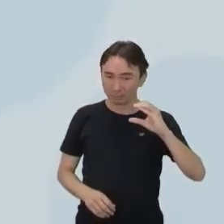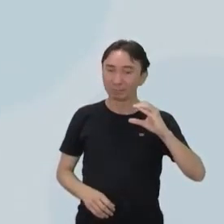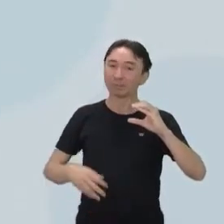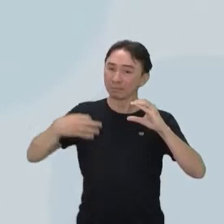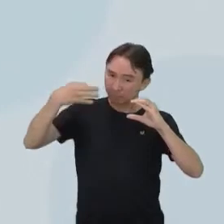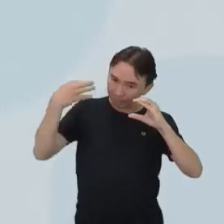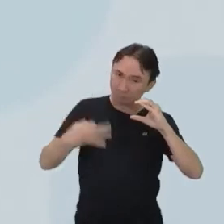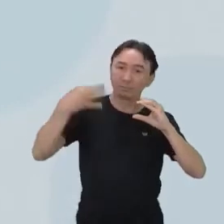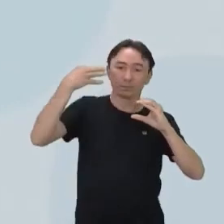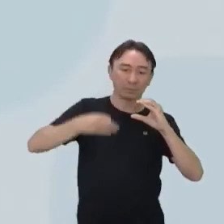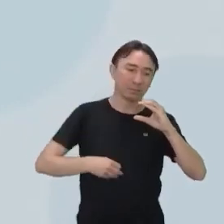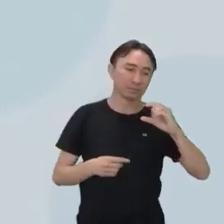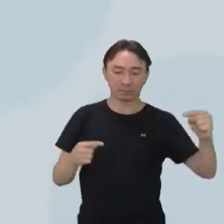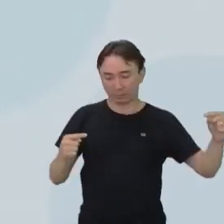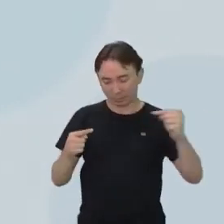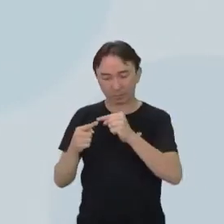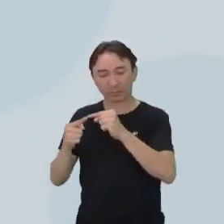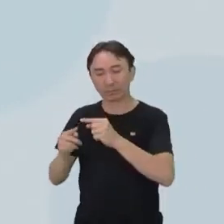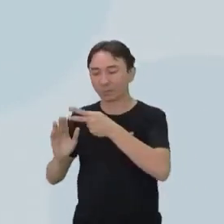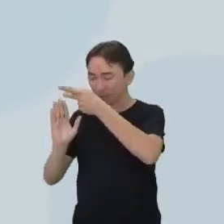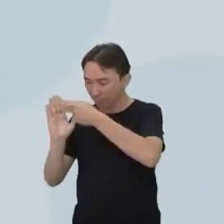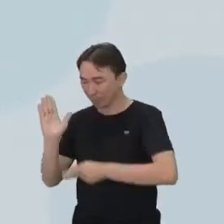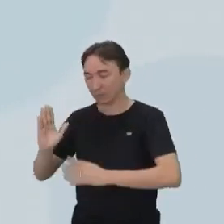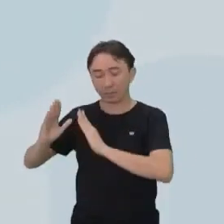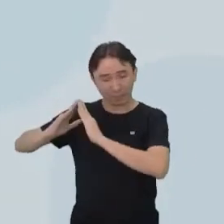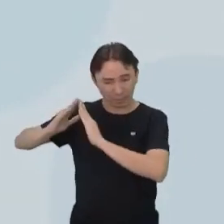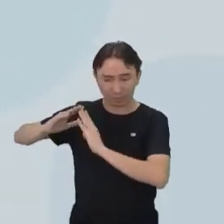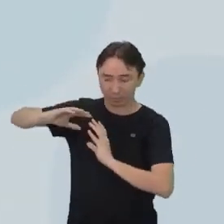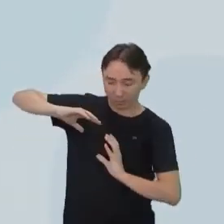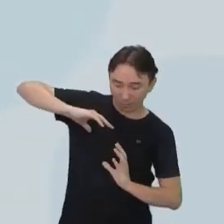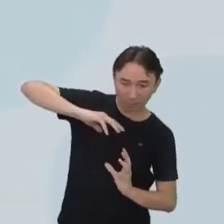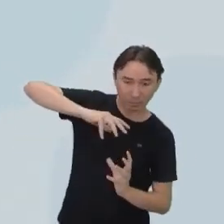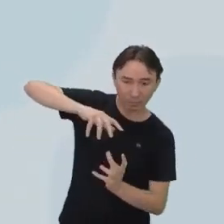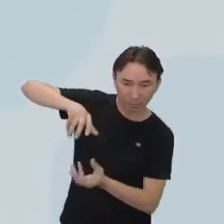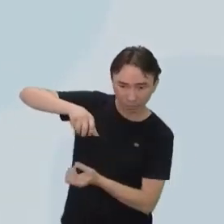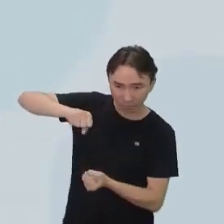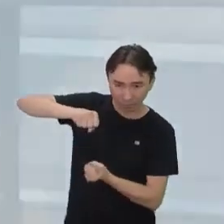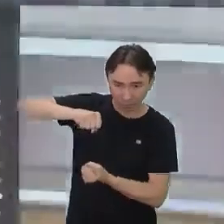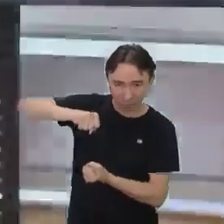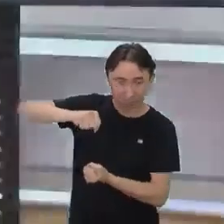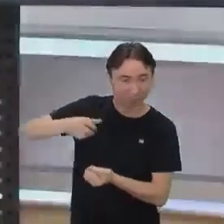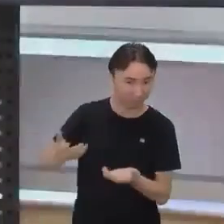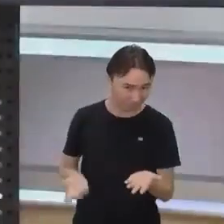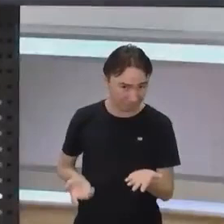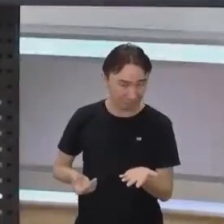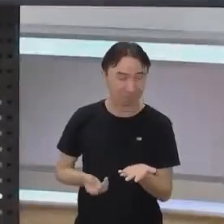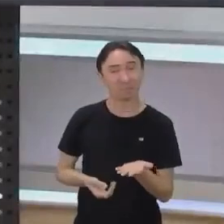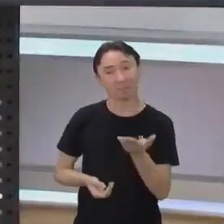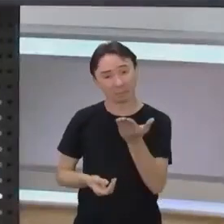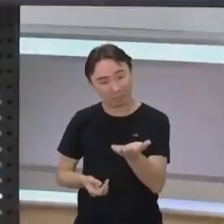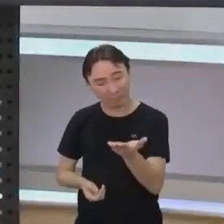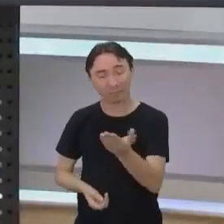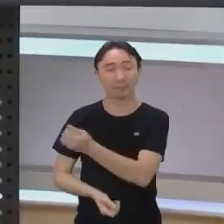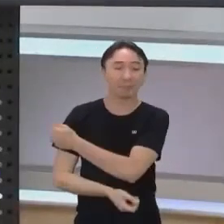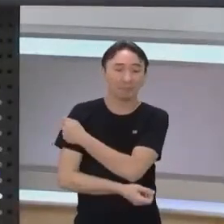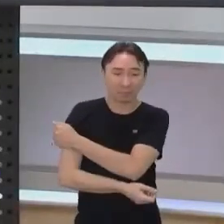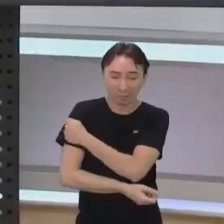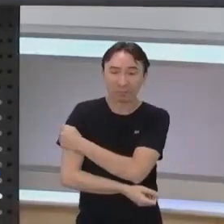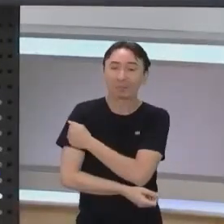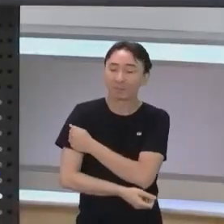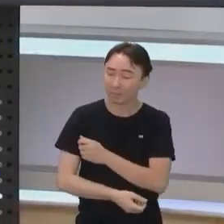condiz então com a alternativa que a gente pode considerar, então, você estudante pode estar considerando